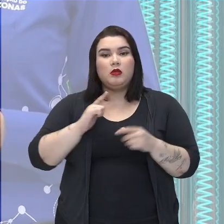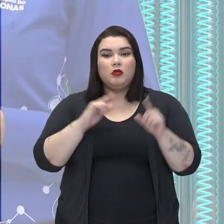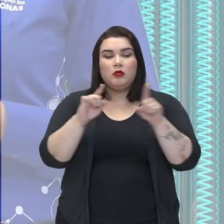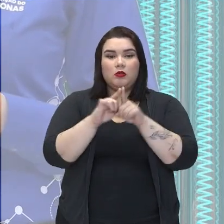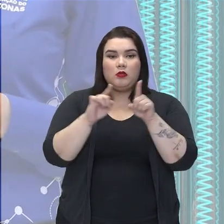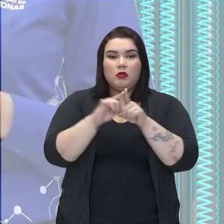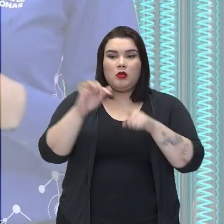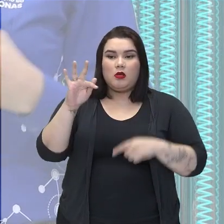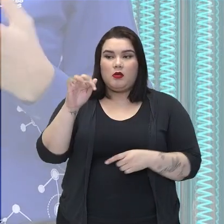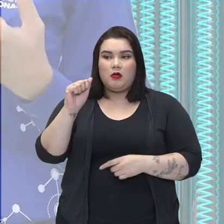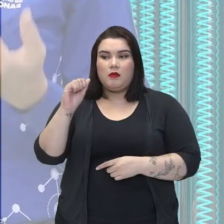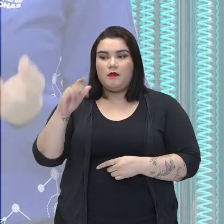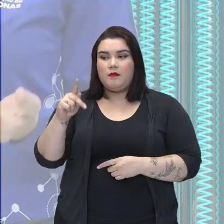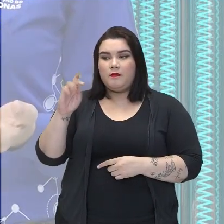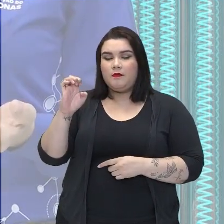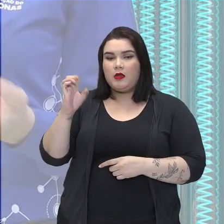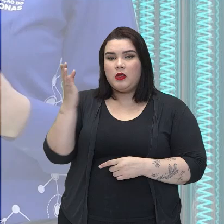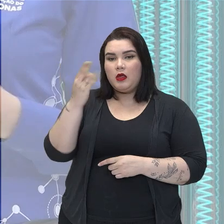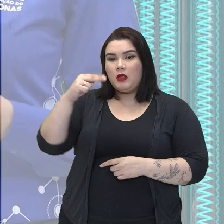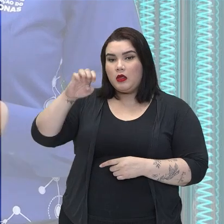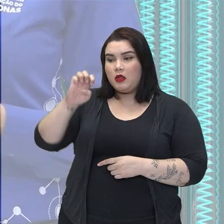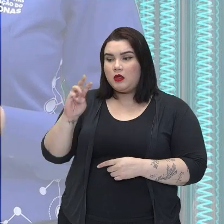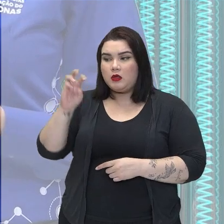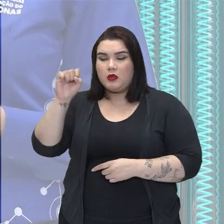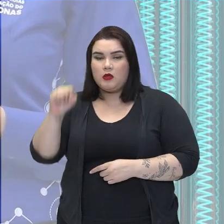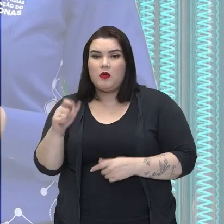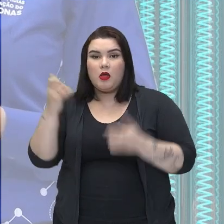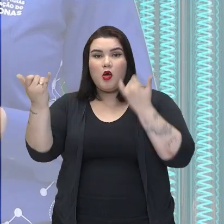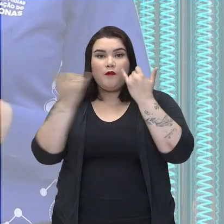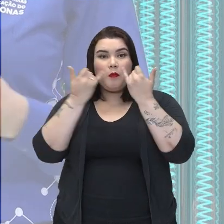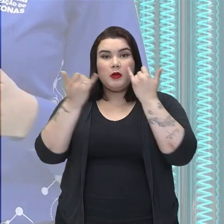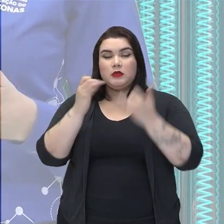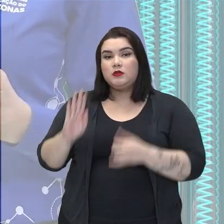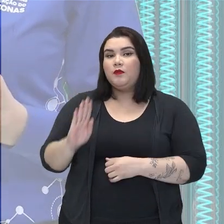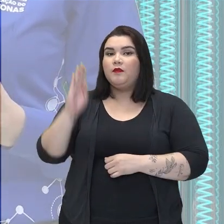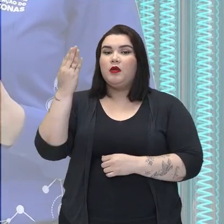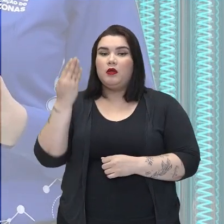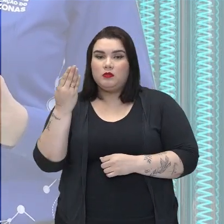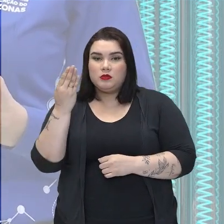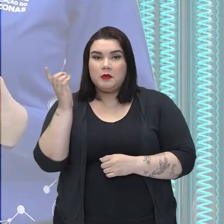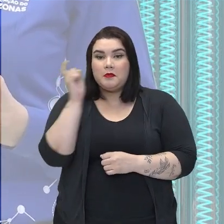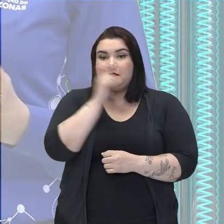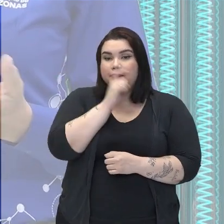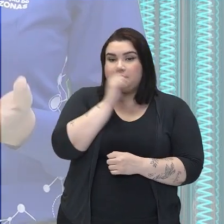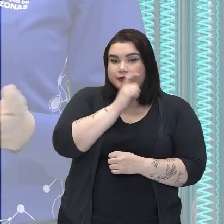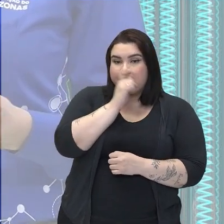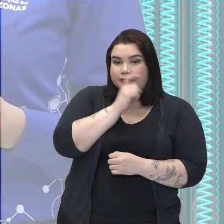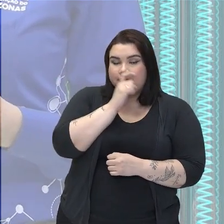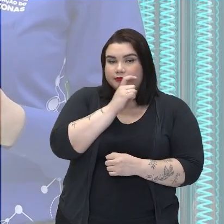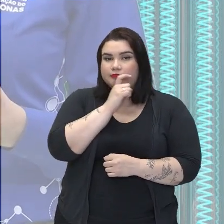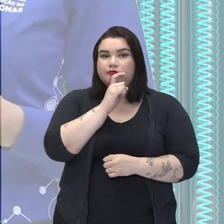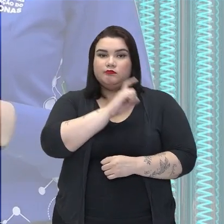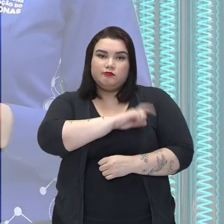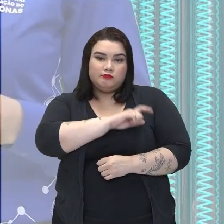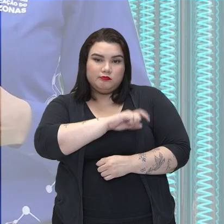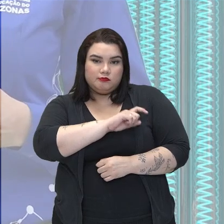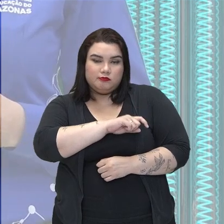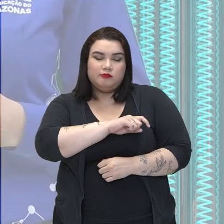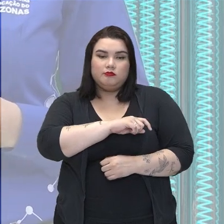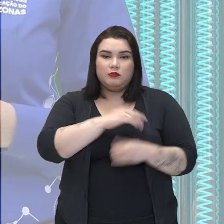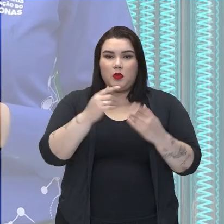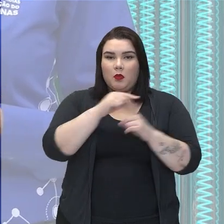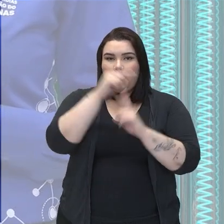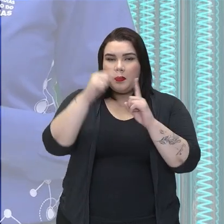fake news, elas são notícias falsas e mentirosas, com o objetivo mesmo